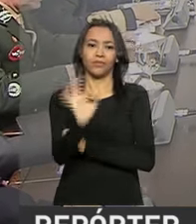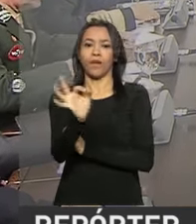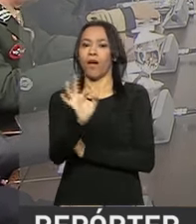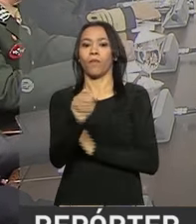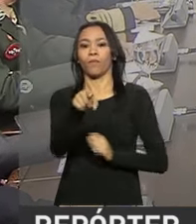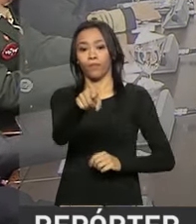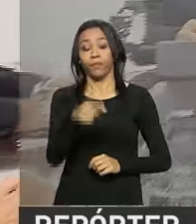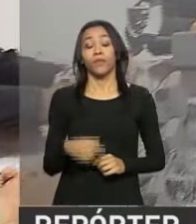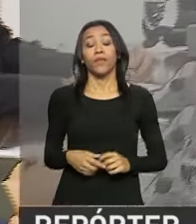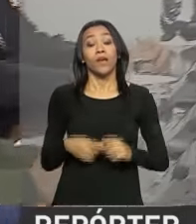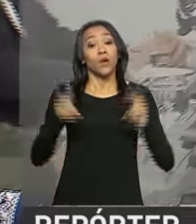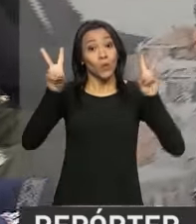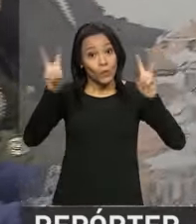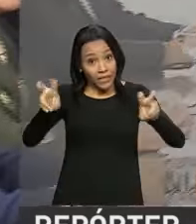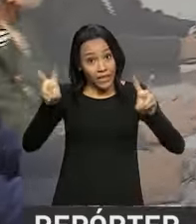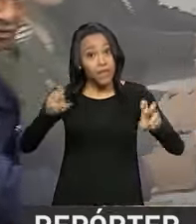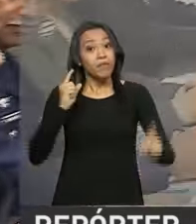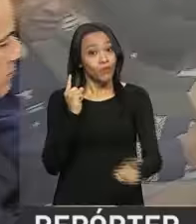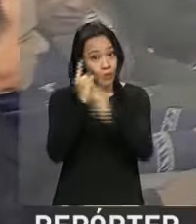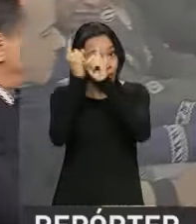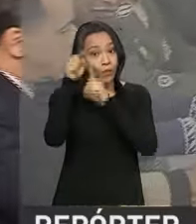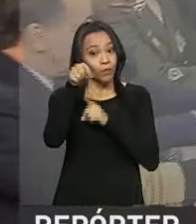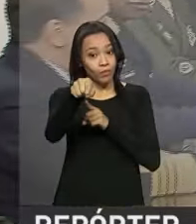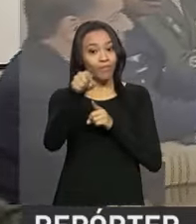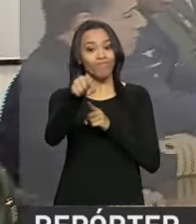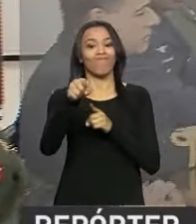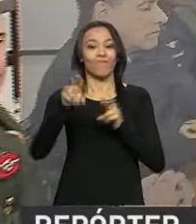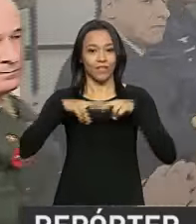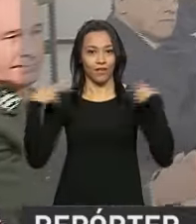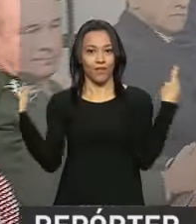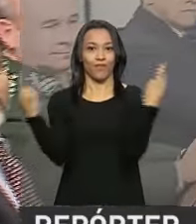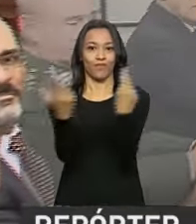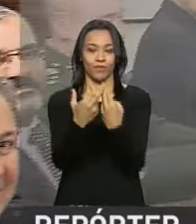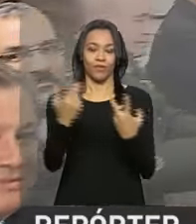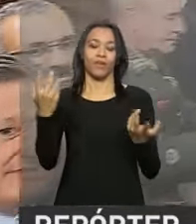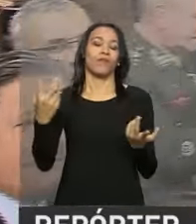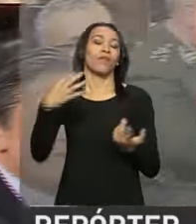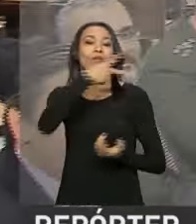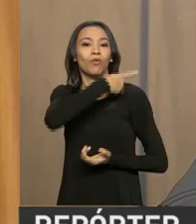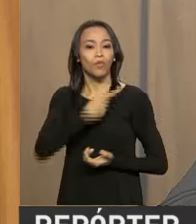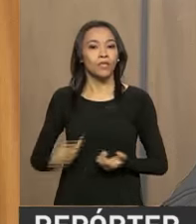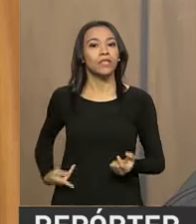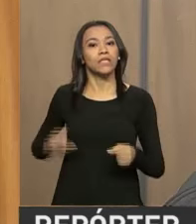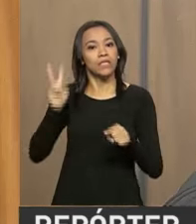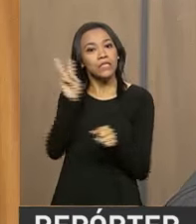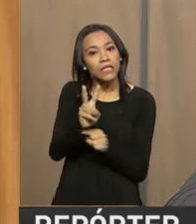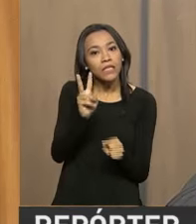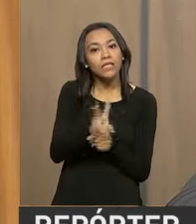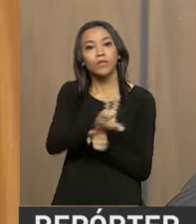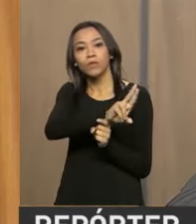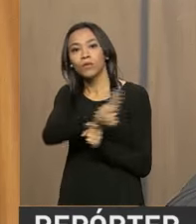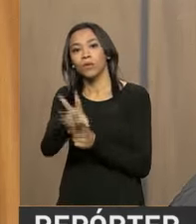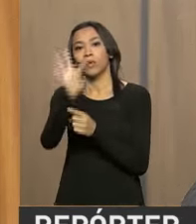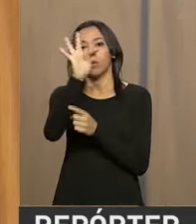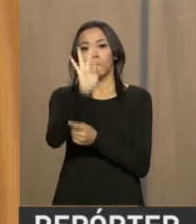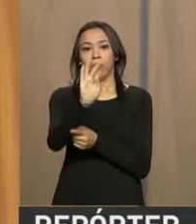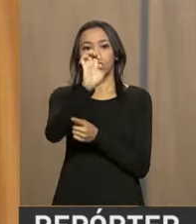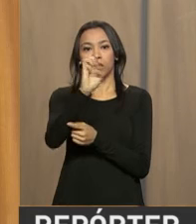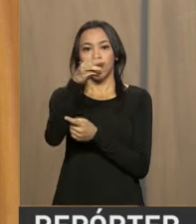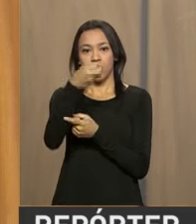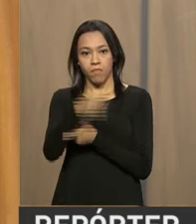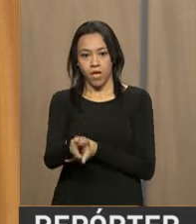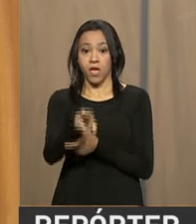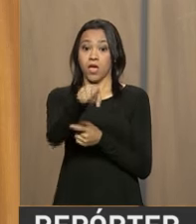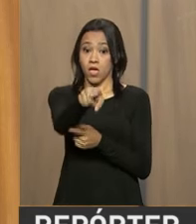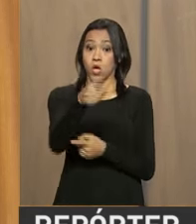do Rio de Janeiro foi o assunto desse encontro no Palácio do Planalto com o presidente interino Michel Temer. O ministro do Esporte garantiu